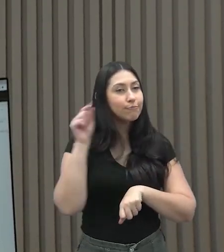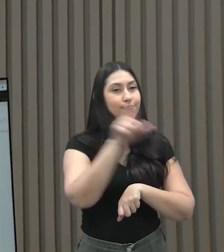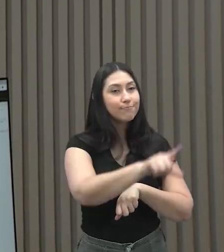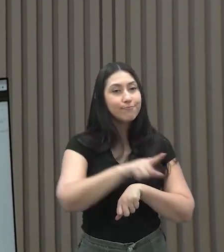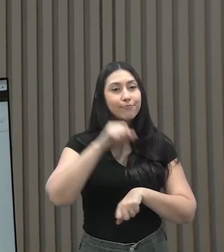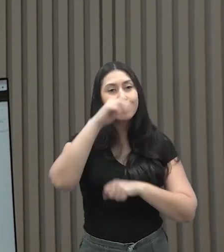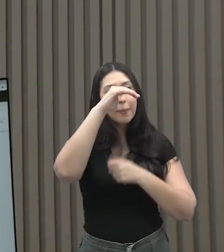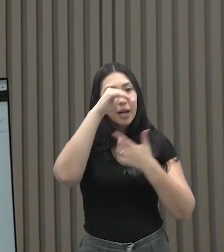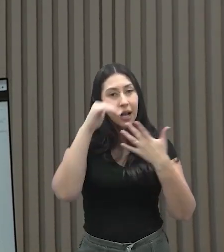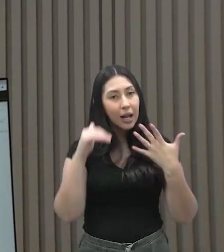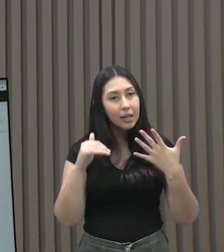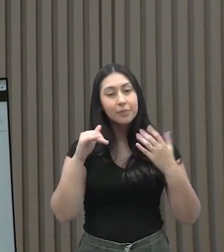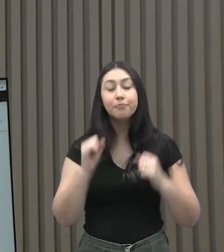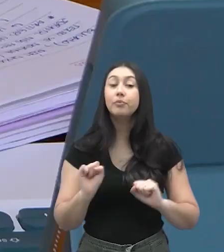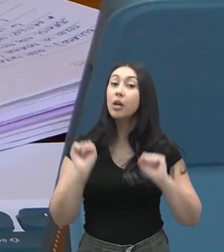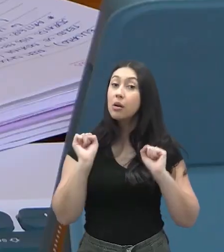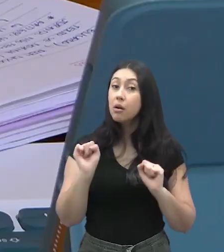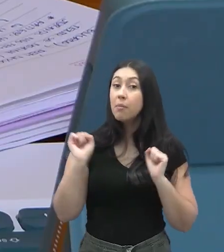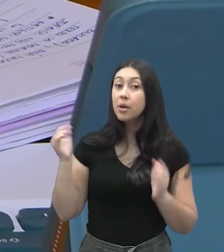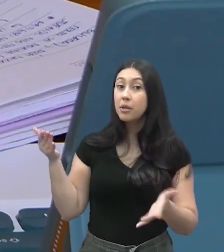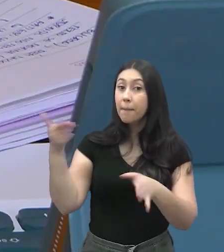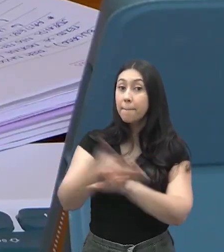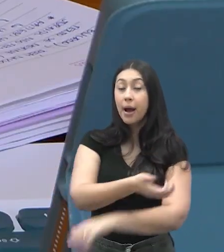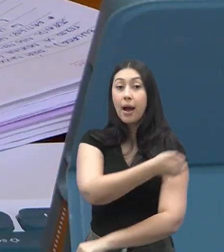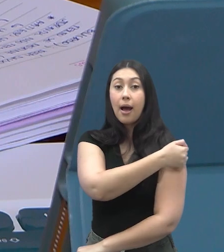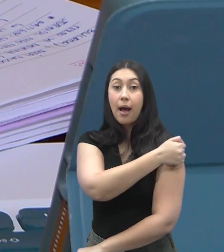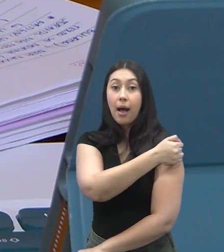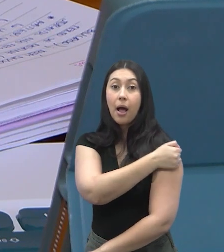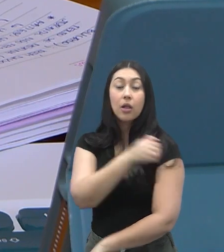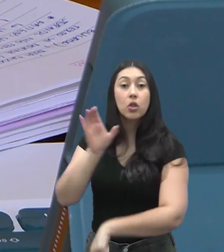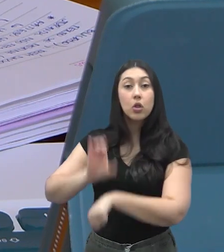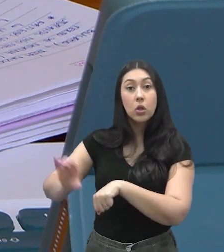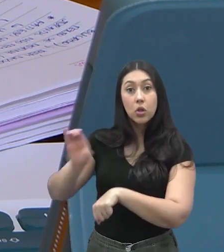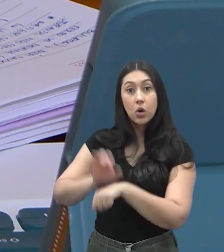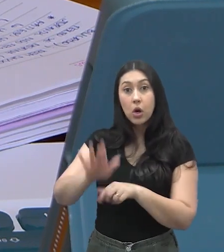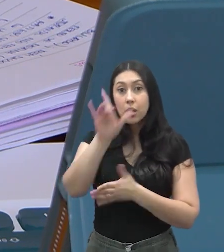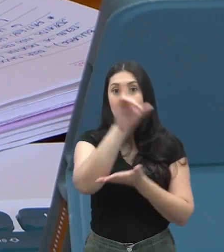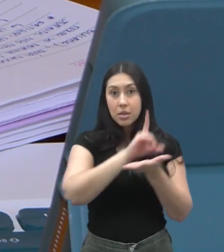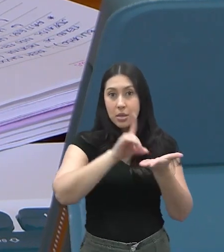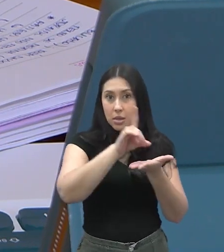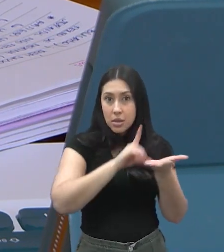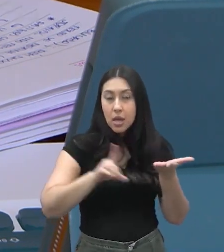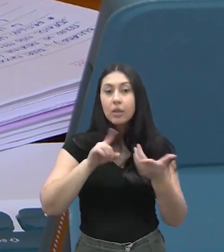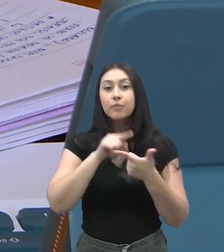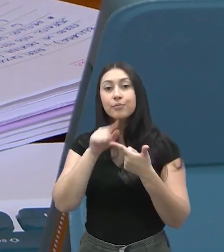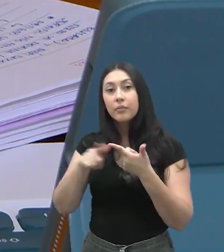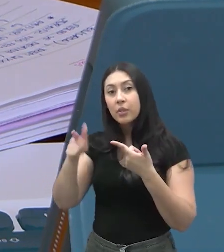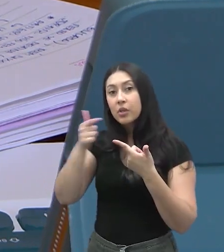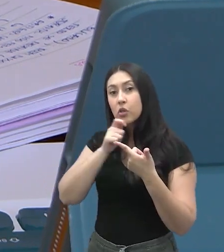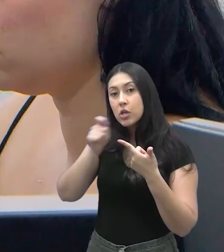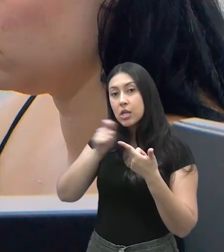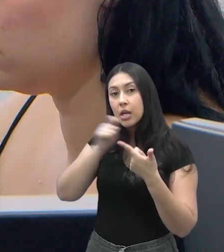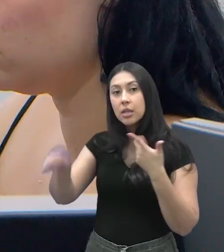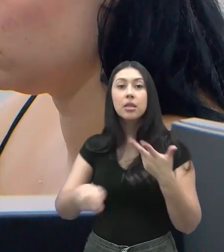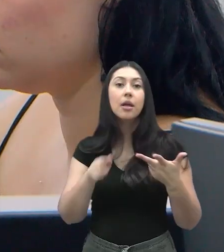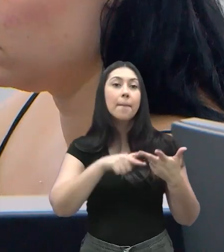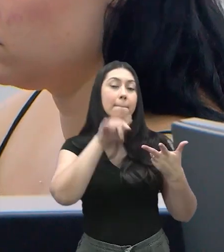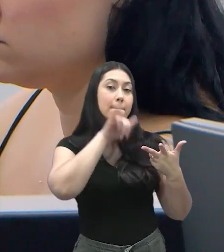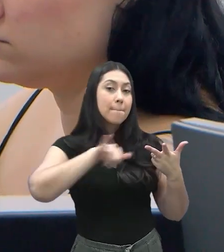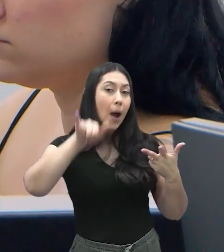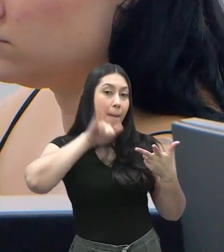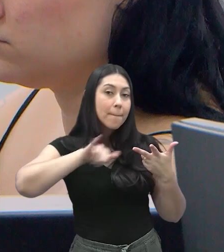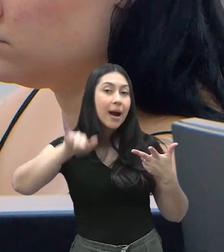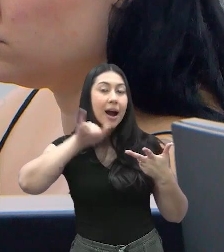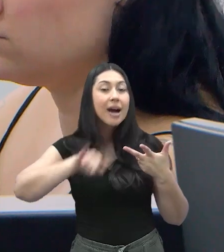são convocadas na ordem classificatória. Podem participar estudantes dos cursos de design gráfico, jornalismo, propaganda